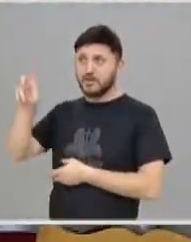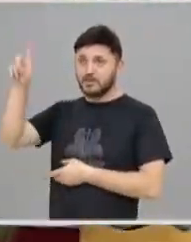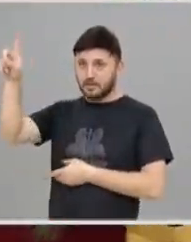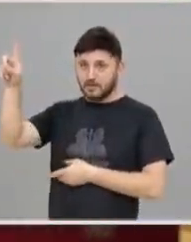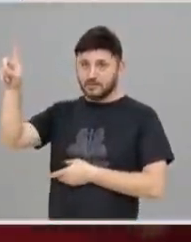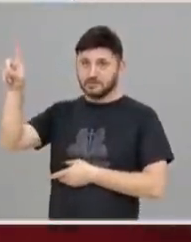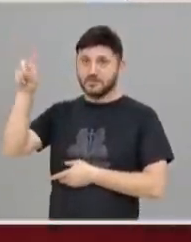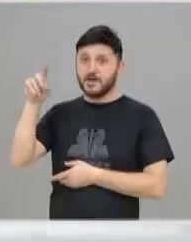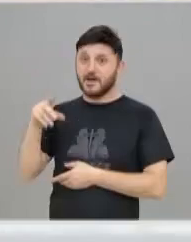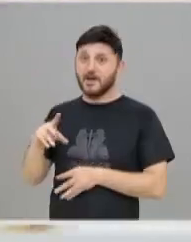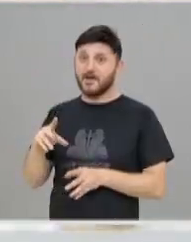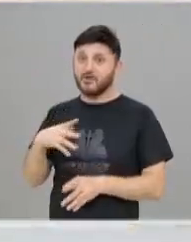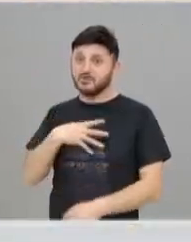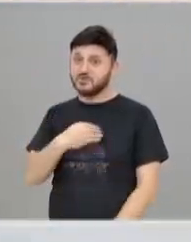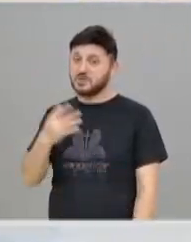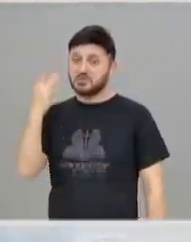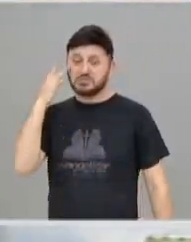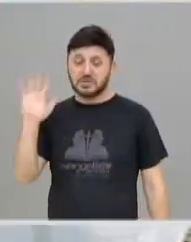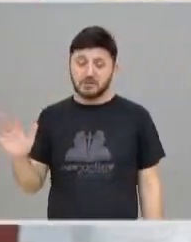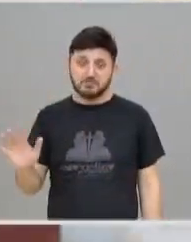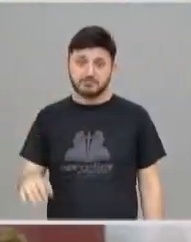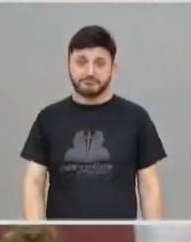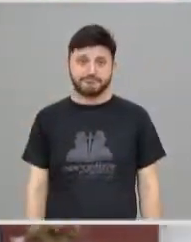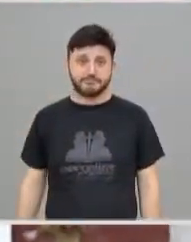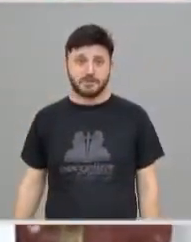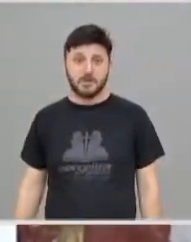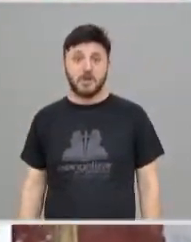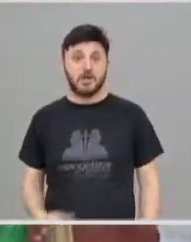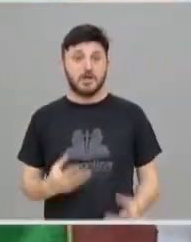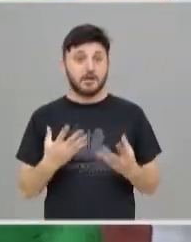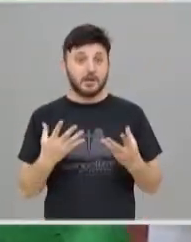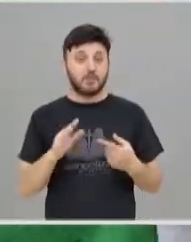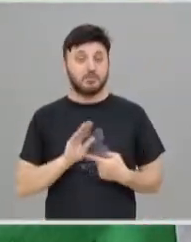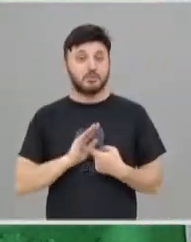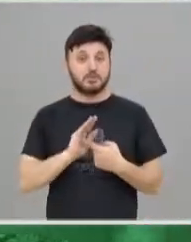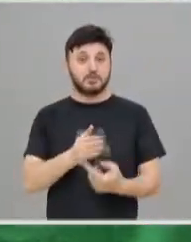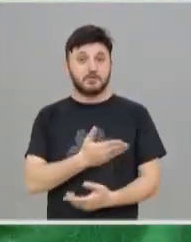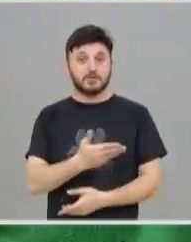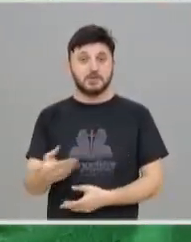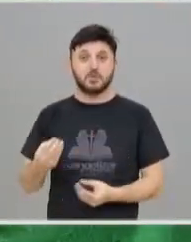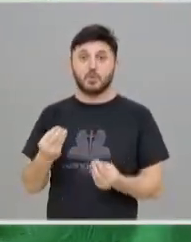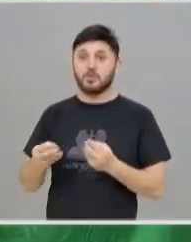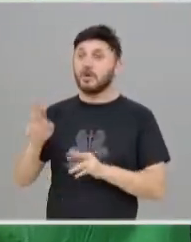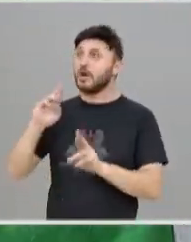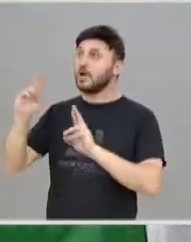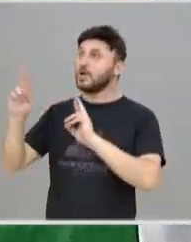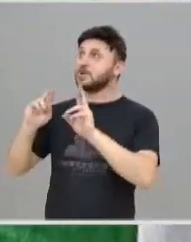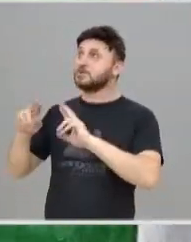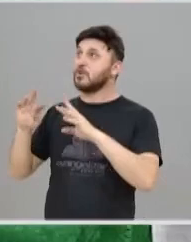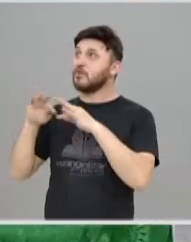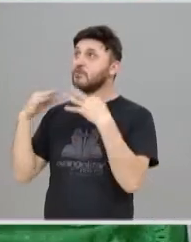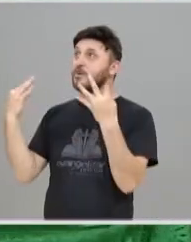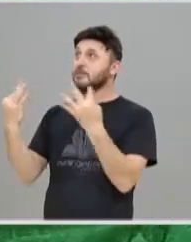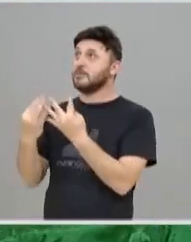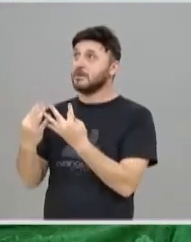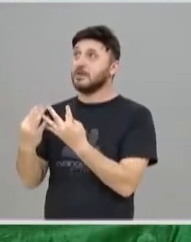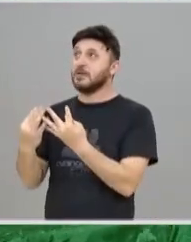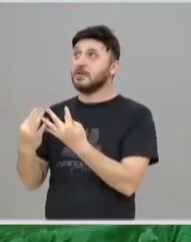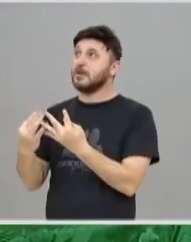essa tua cura em relação a um pai aqui na terra, para curar o do céu, ou